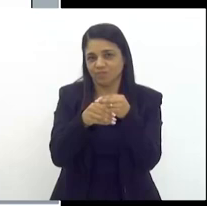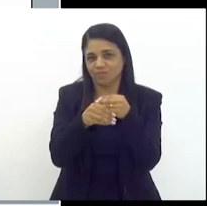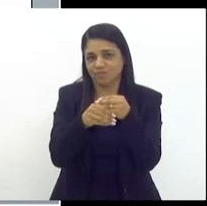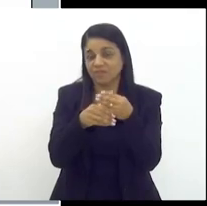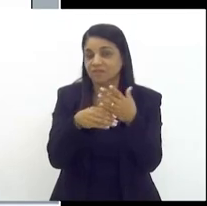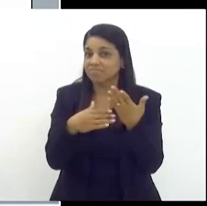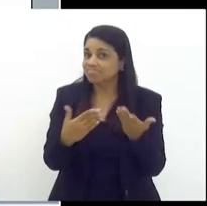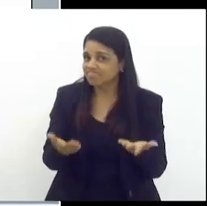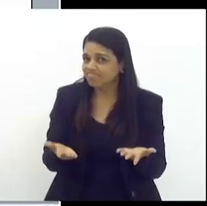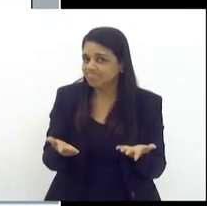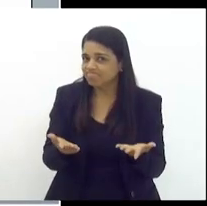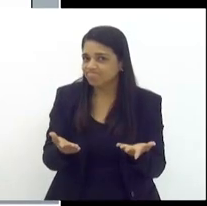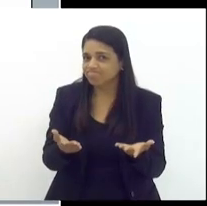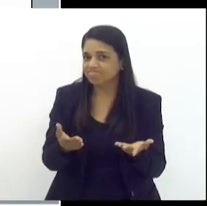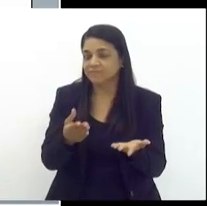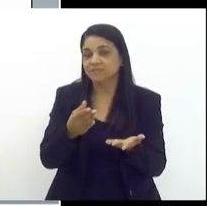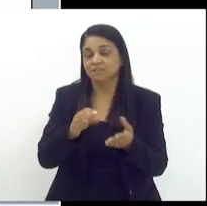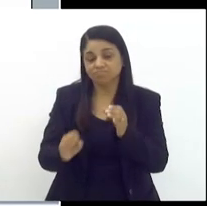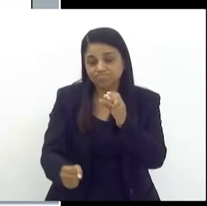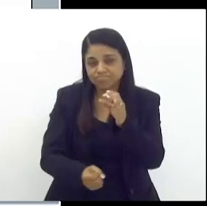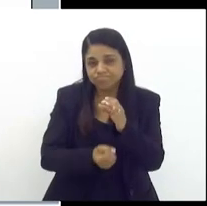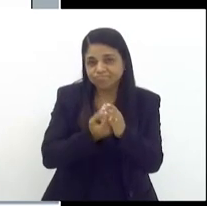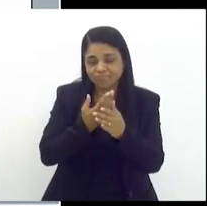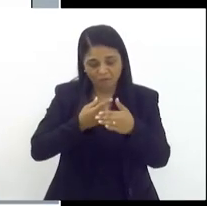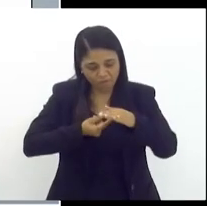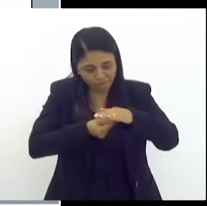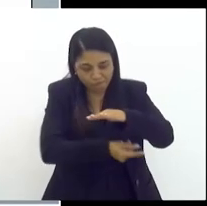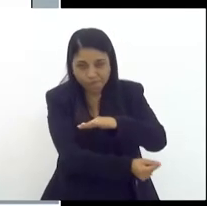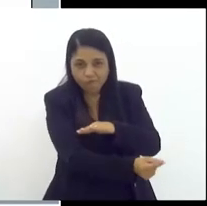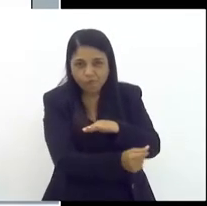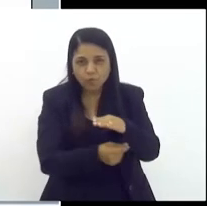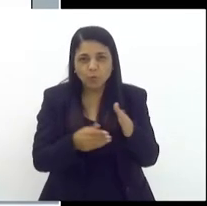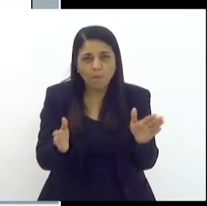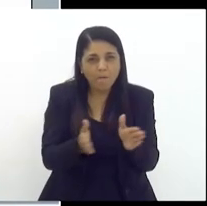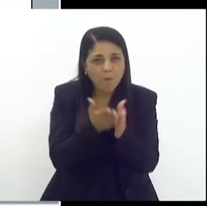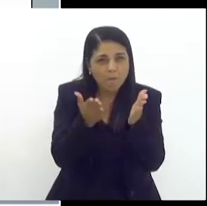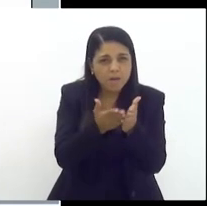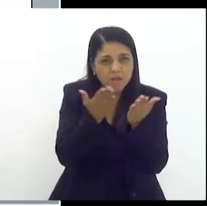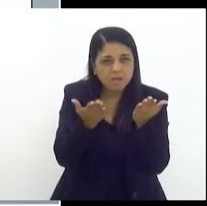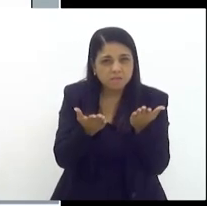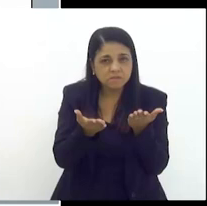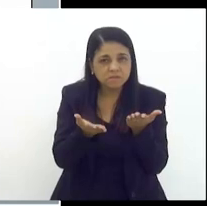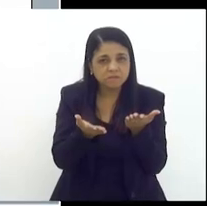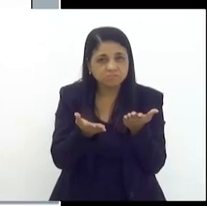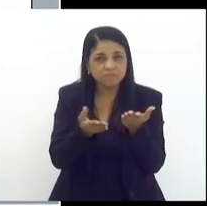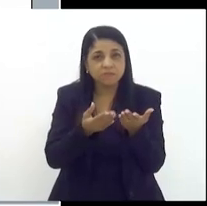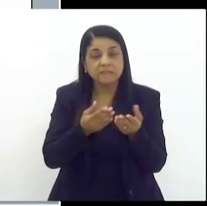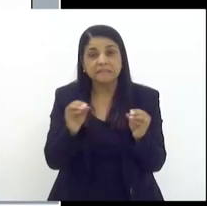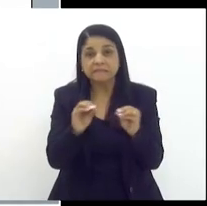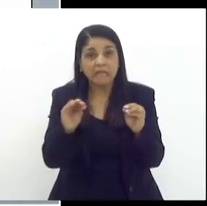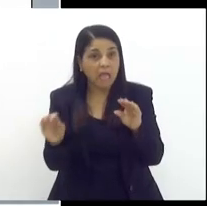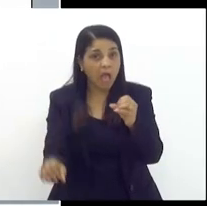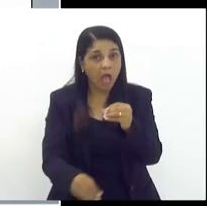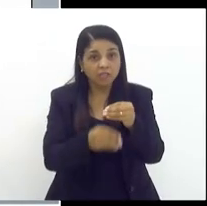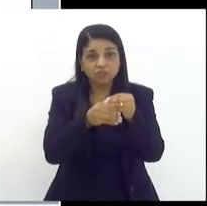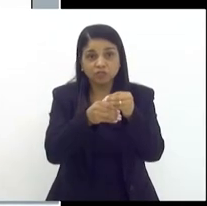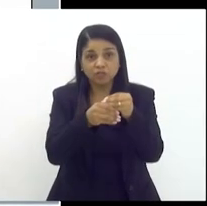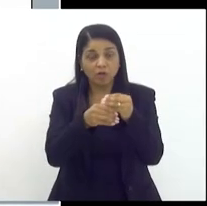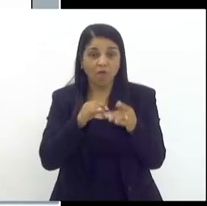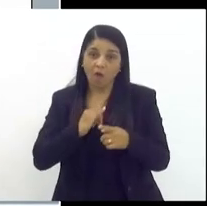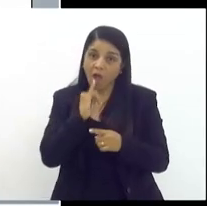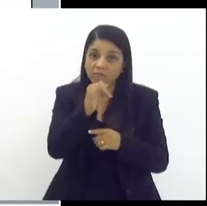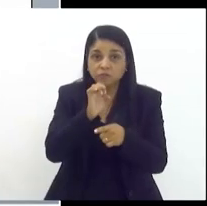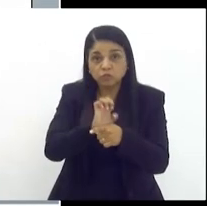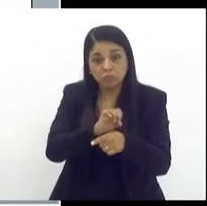Olha você criar fundo Estadual de combate à pobreza sem adicional é dizer assim estados cria e fundo com dinheiro